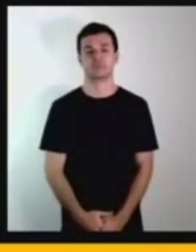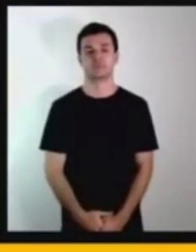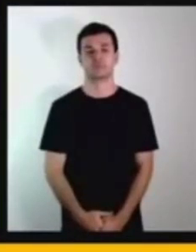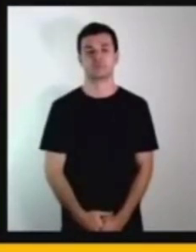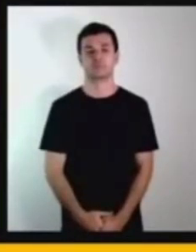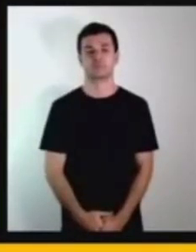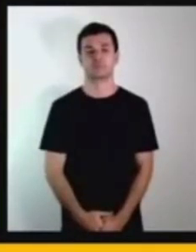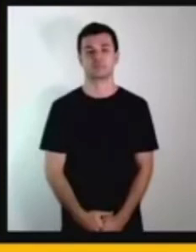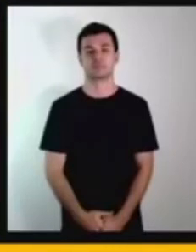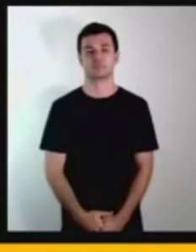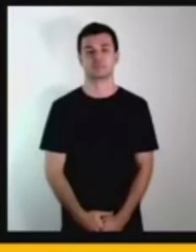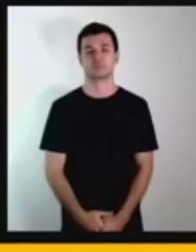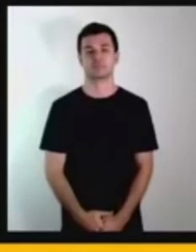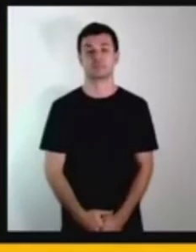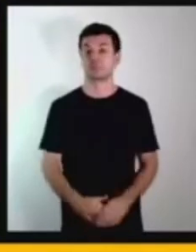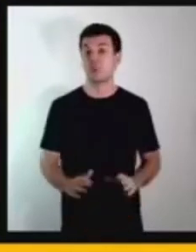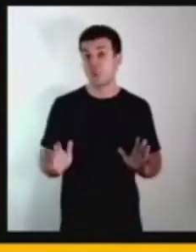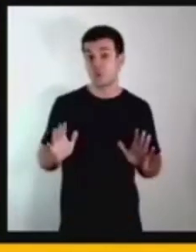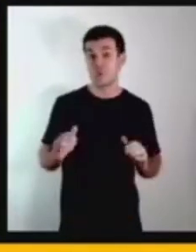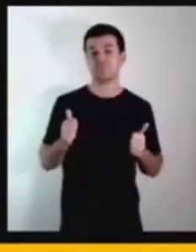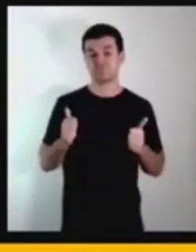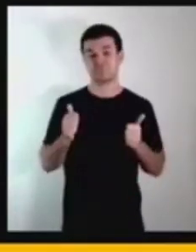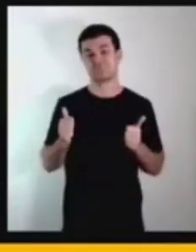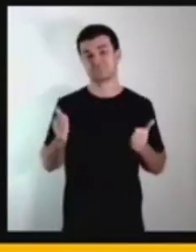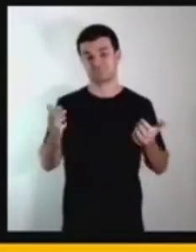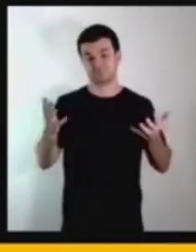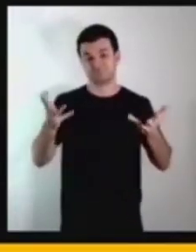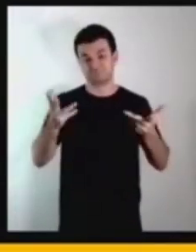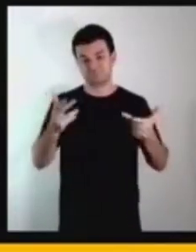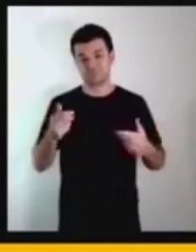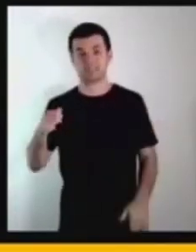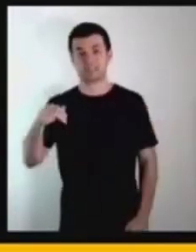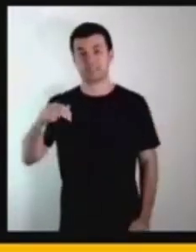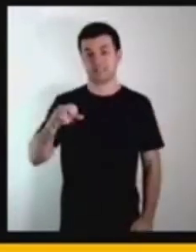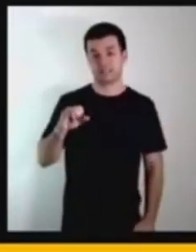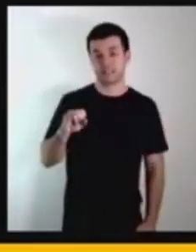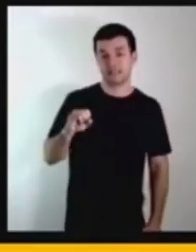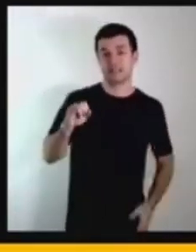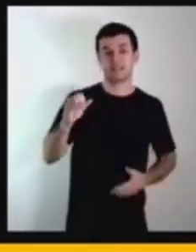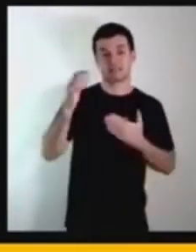Que demais! Anne, obrigada!